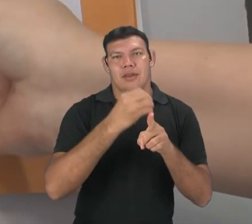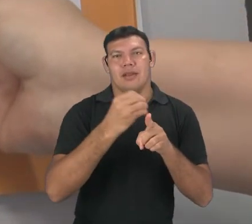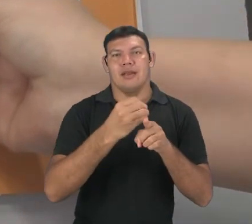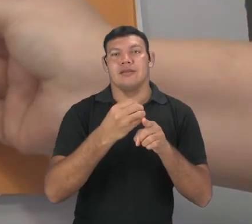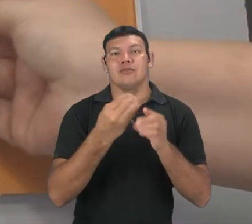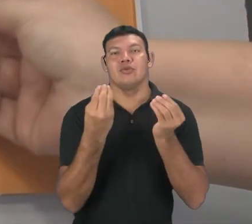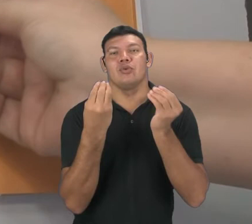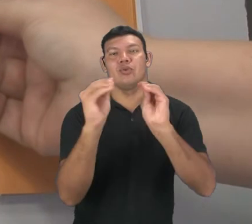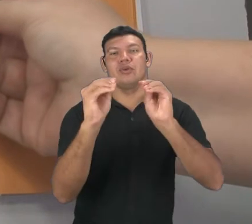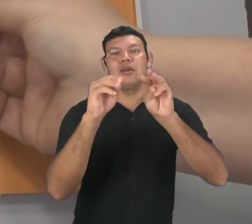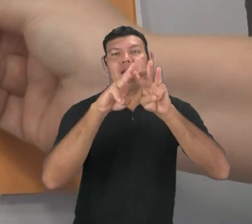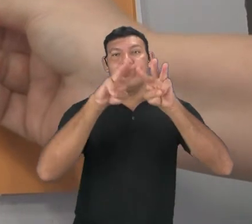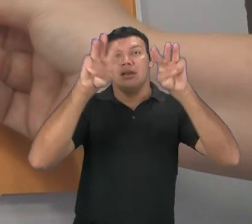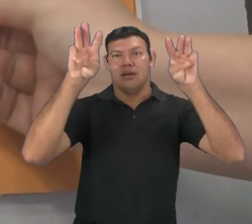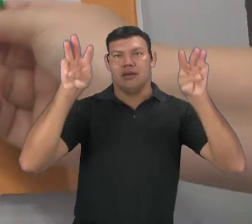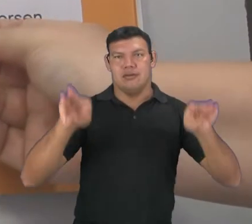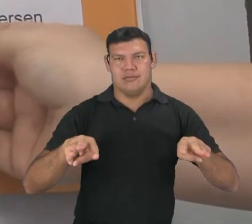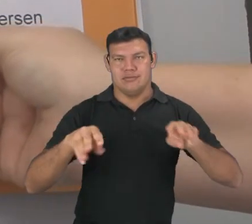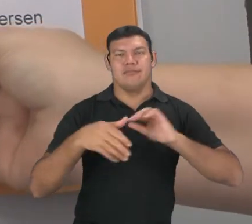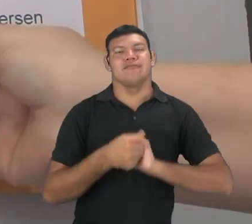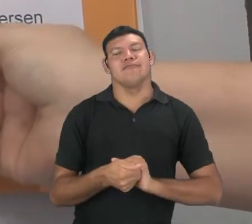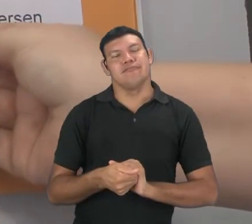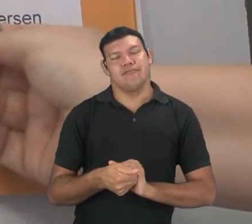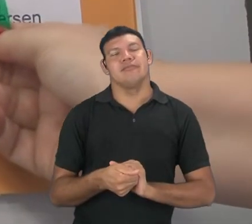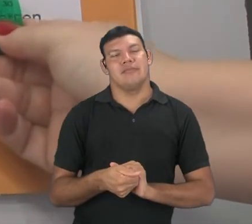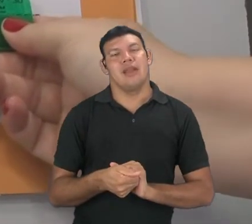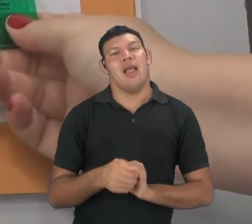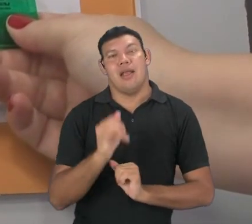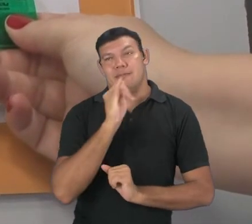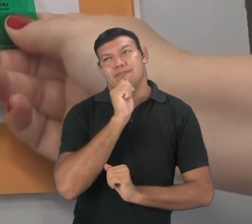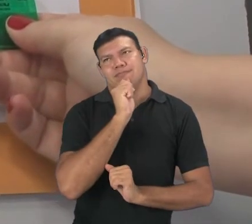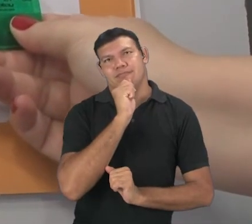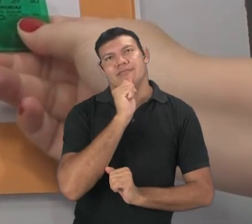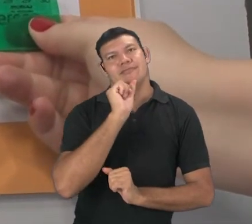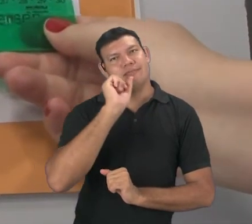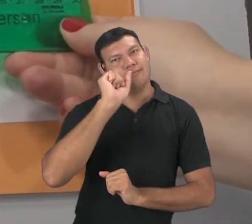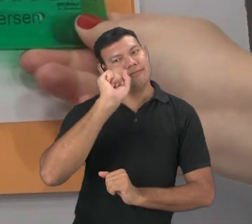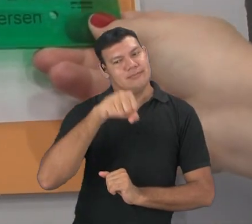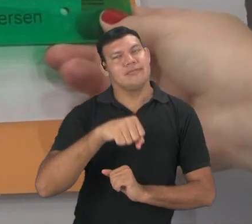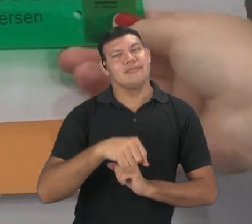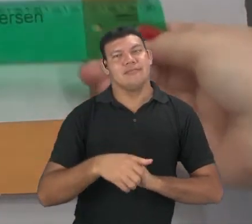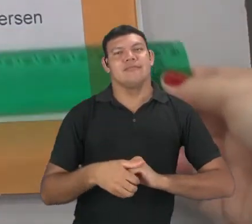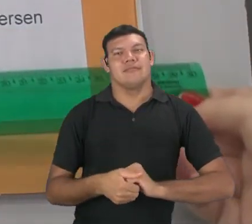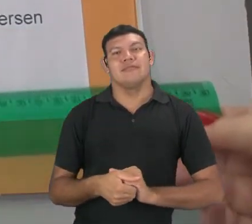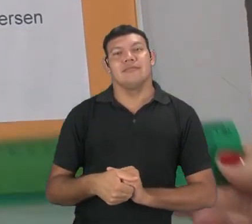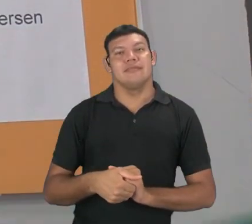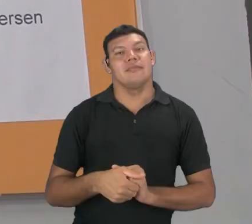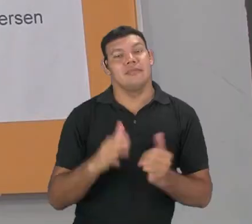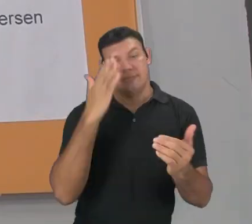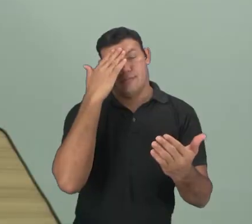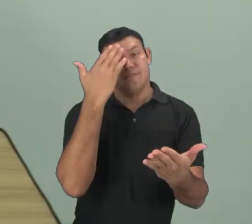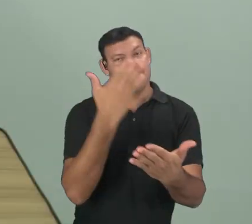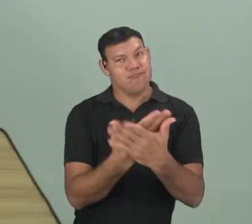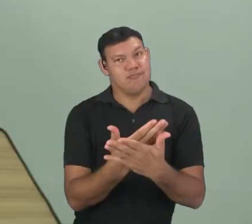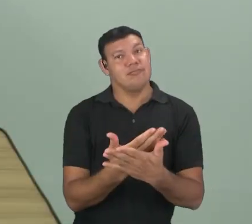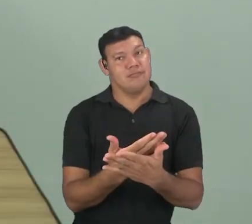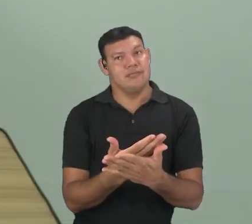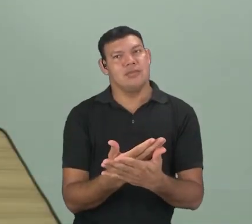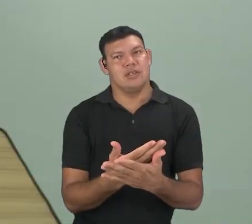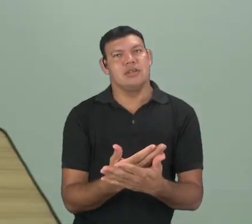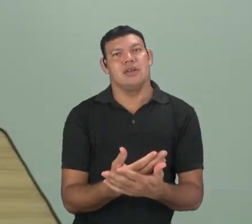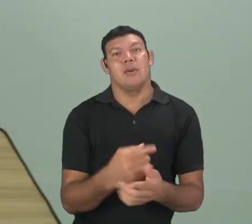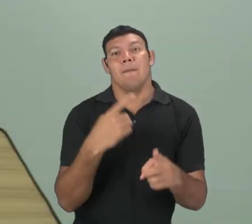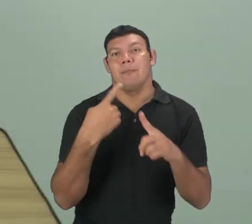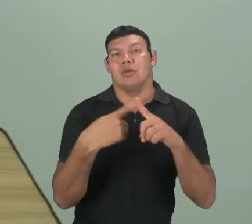e ainda deve estar por lá. Acredite se quiser, mas essa história realmente aconteceu.